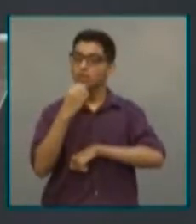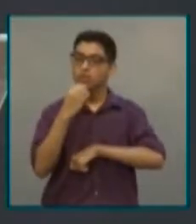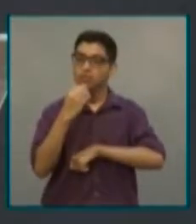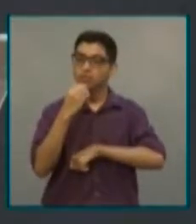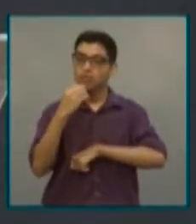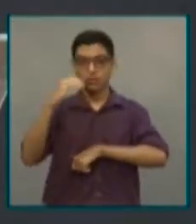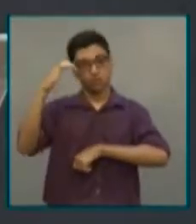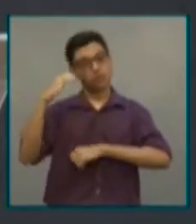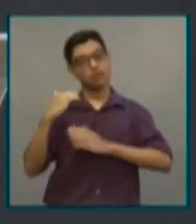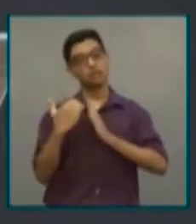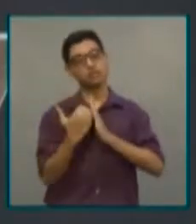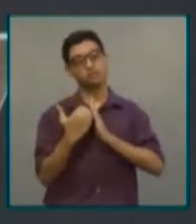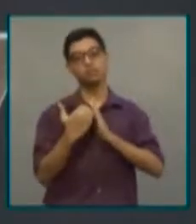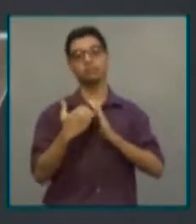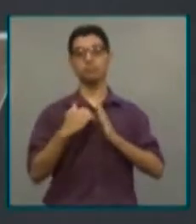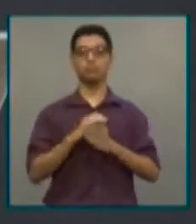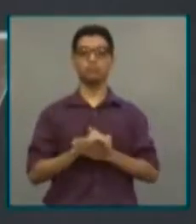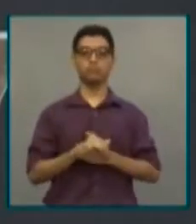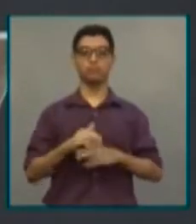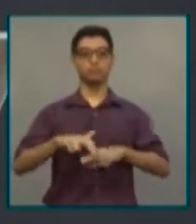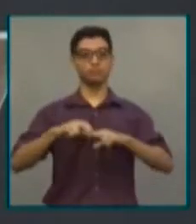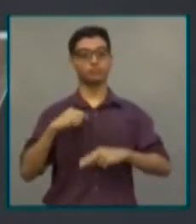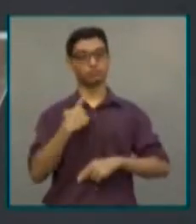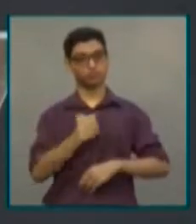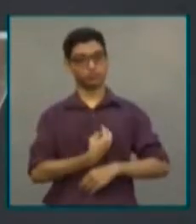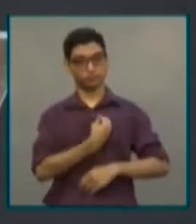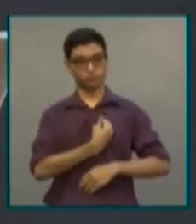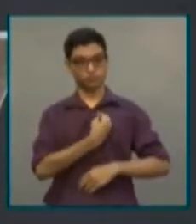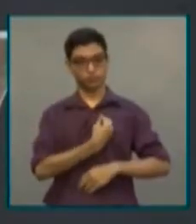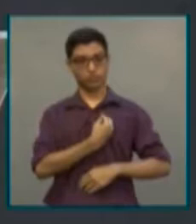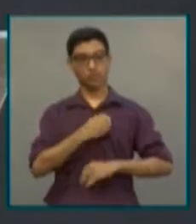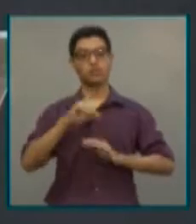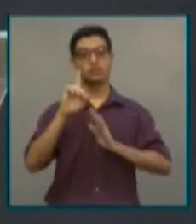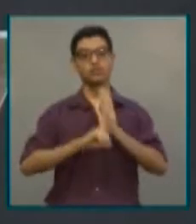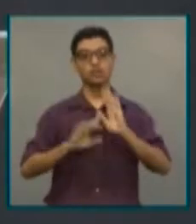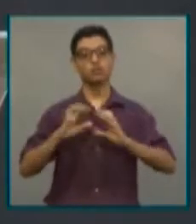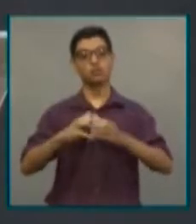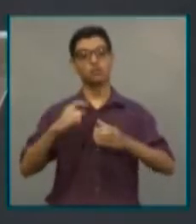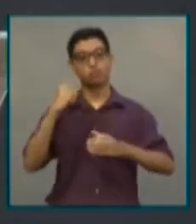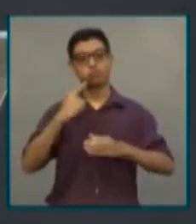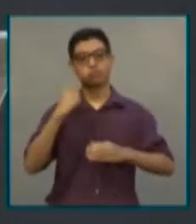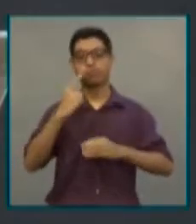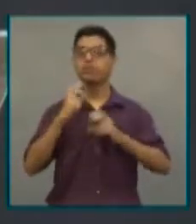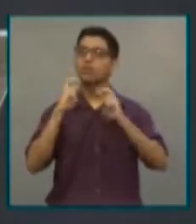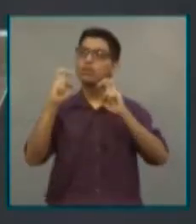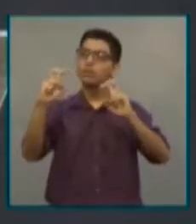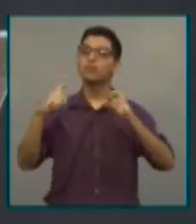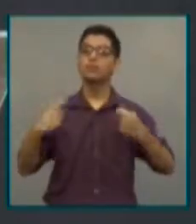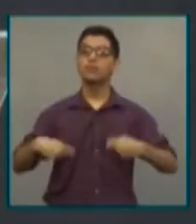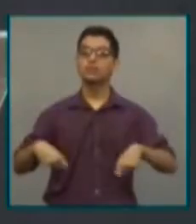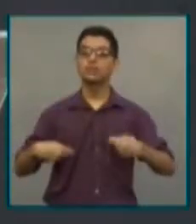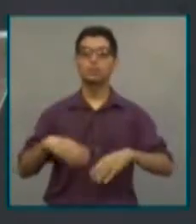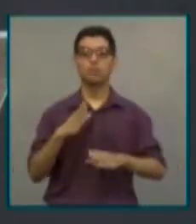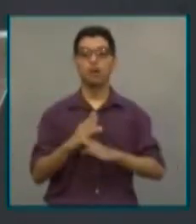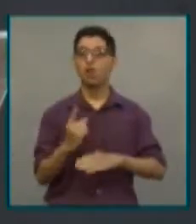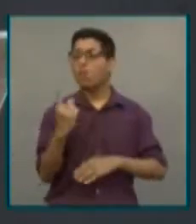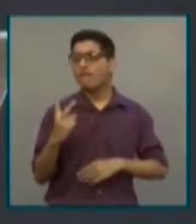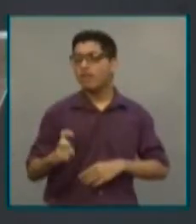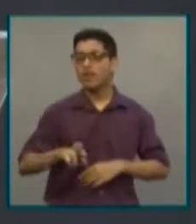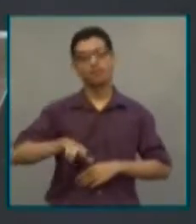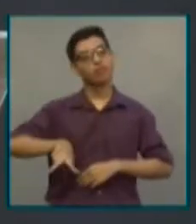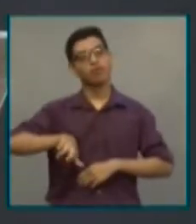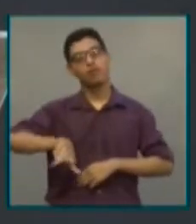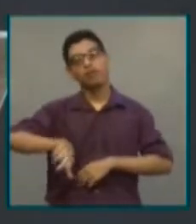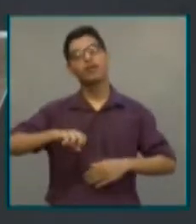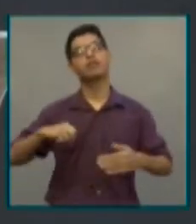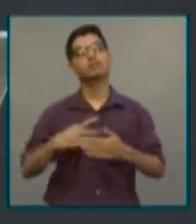Roberta, para se fazer valer a voz dessa advocacia que clama e que grita. Porque não só foi esse caso. Nós temos em todo o estado do Ceará.